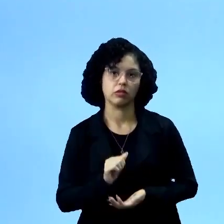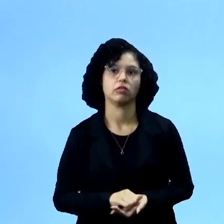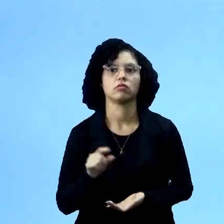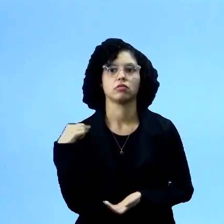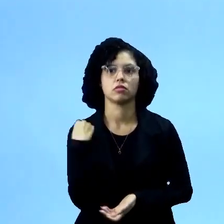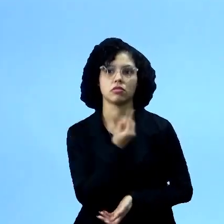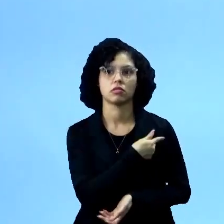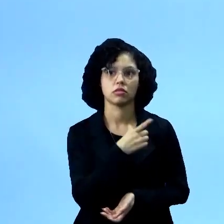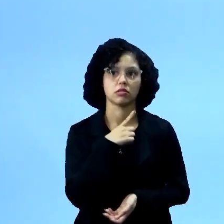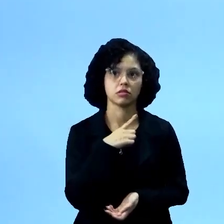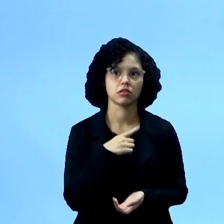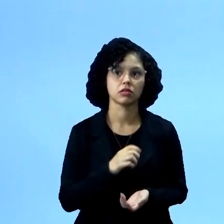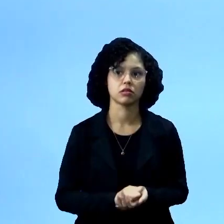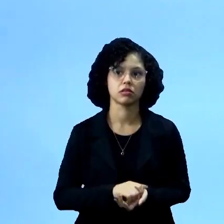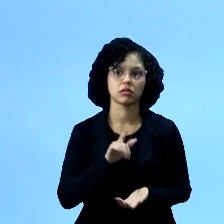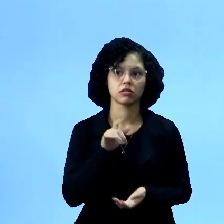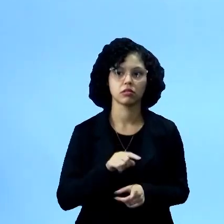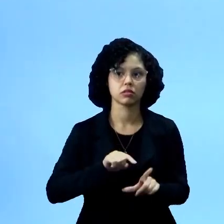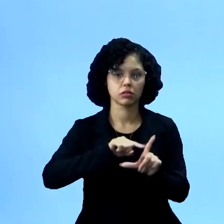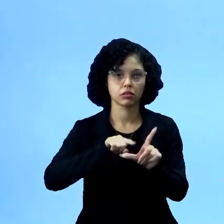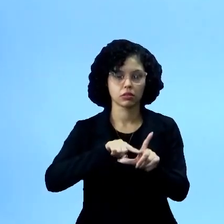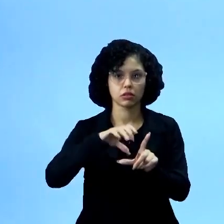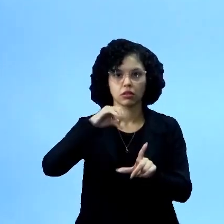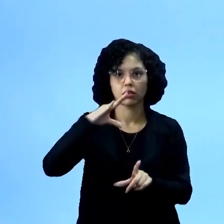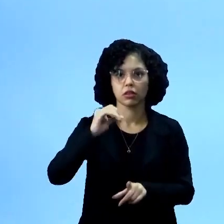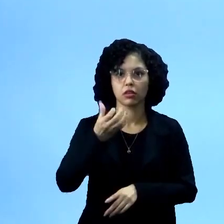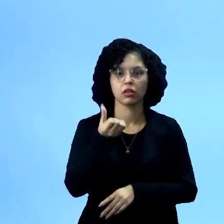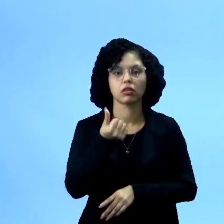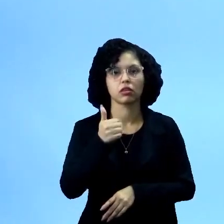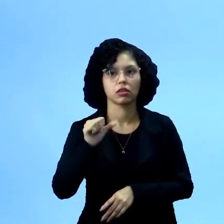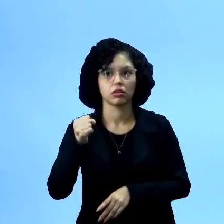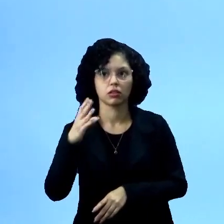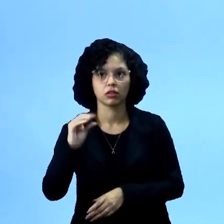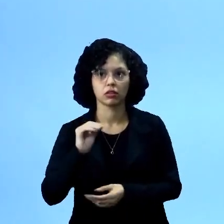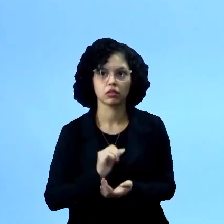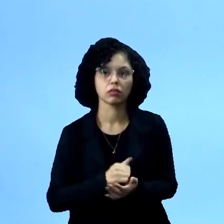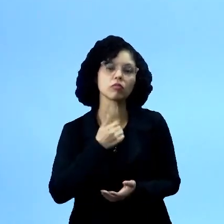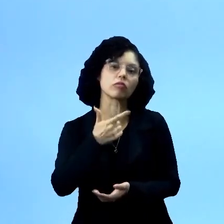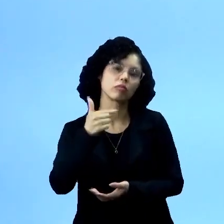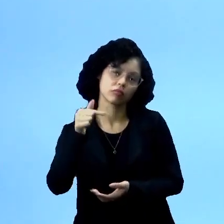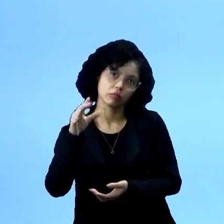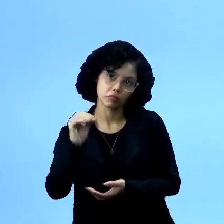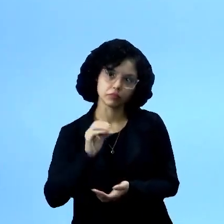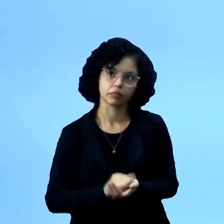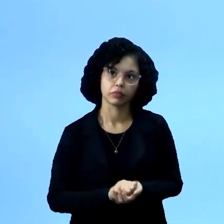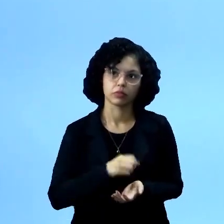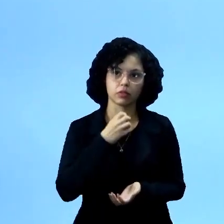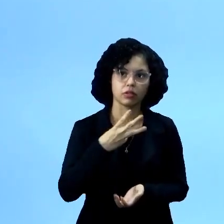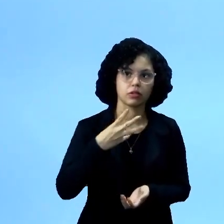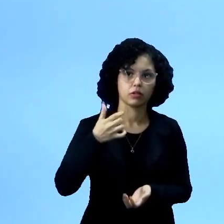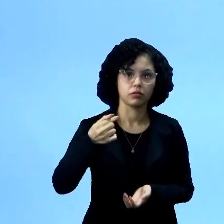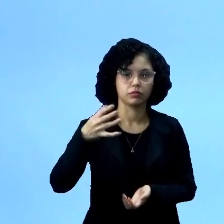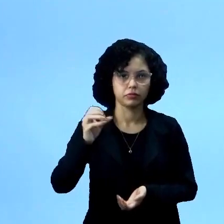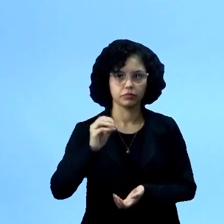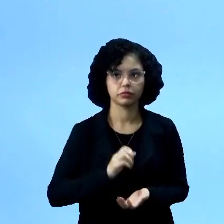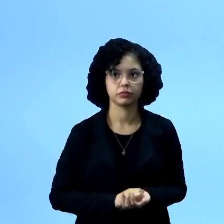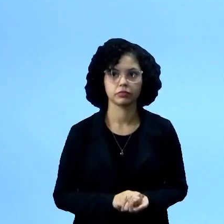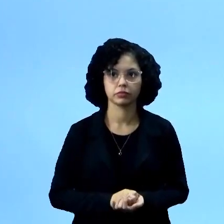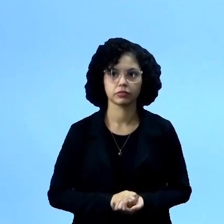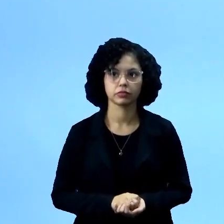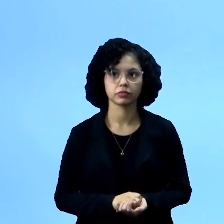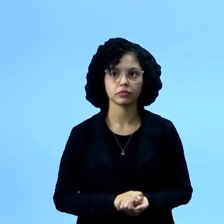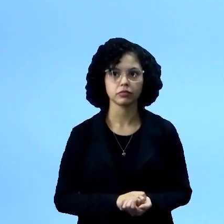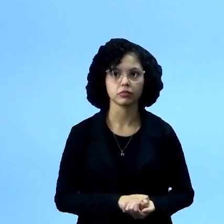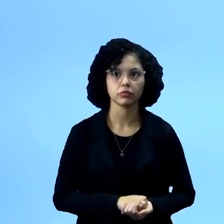nós temos os graus de 90, 180, 270 e 360